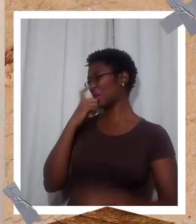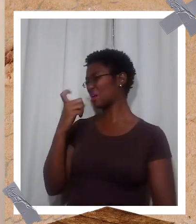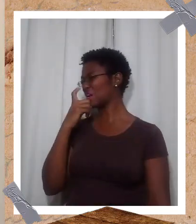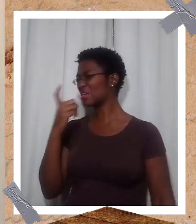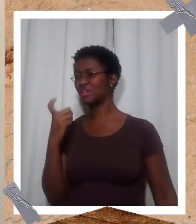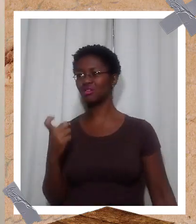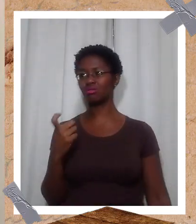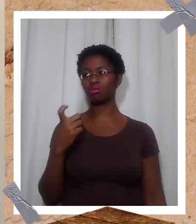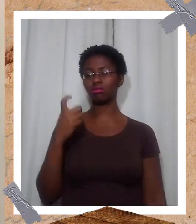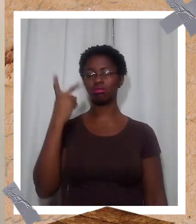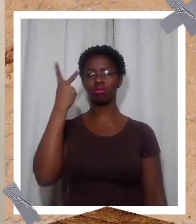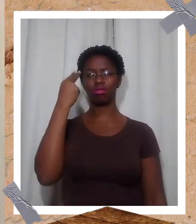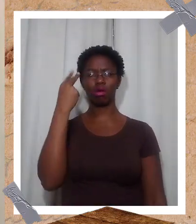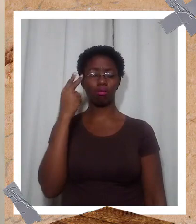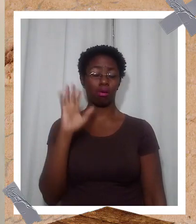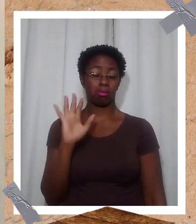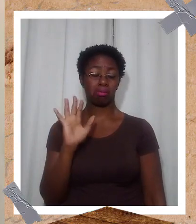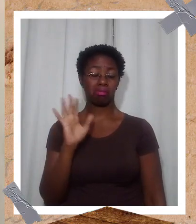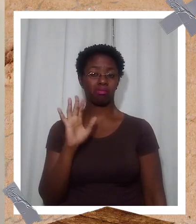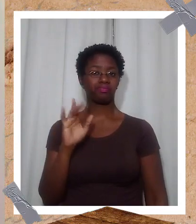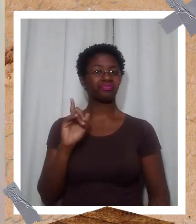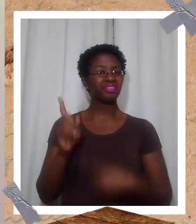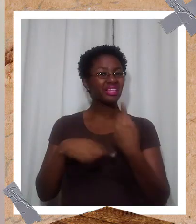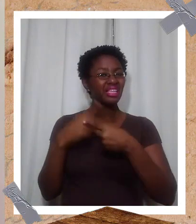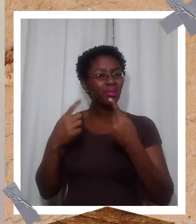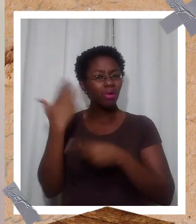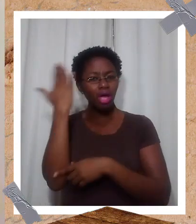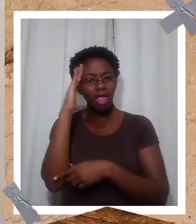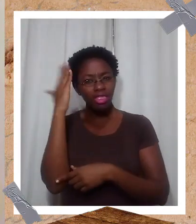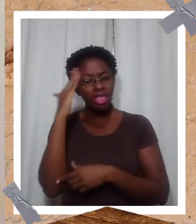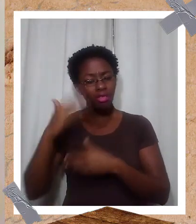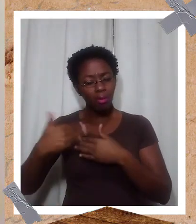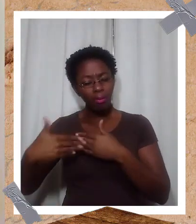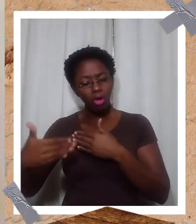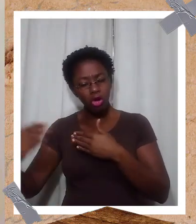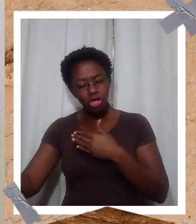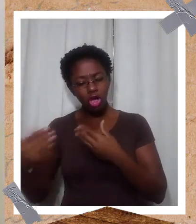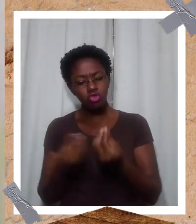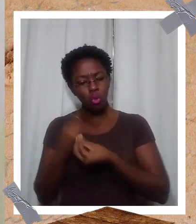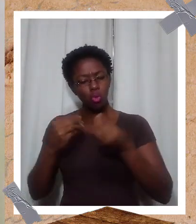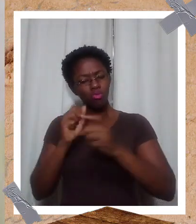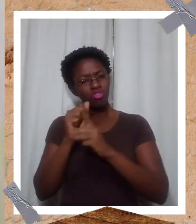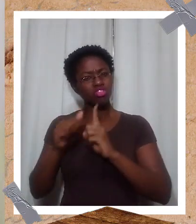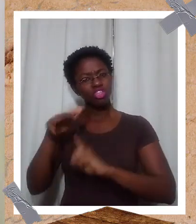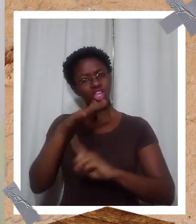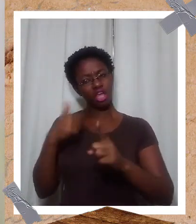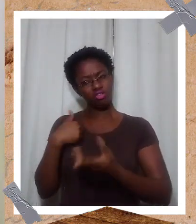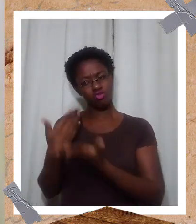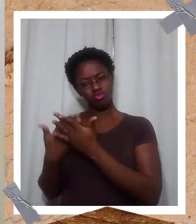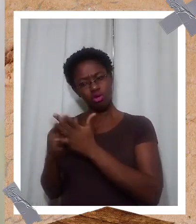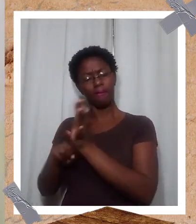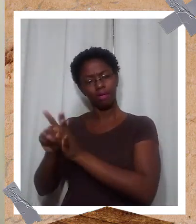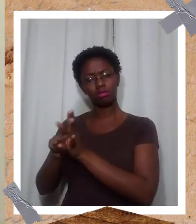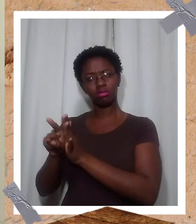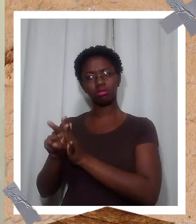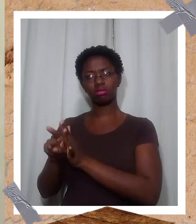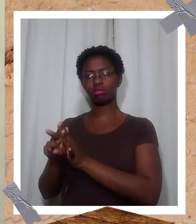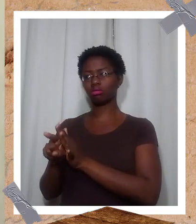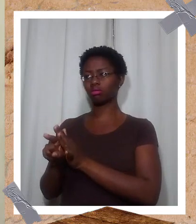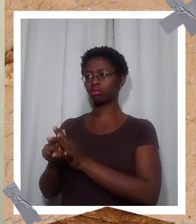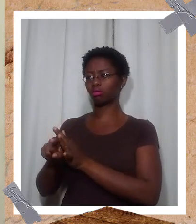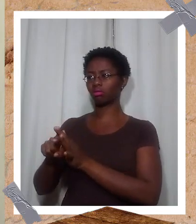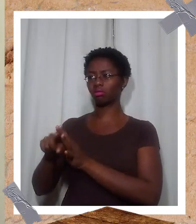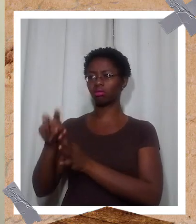vida. Depois de entender todo aquele processo, todo como se dava, a sociedade, né, aquela coisa de estudar, eu falei, pô, cara, isso aqui tá